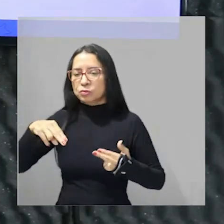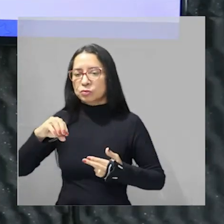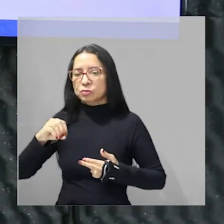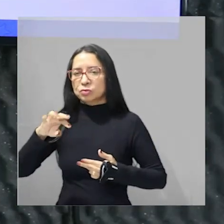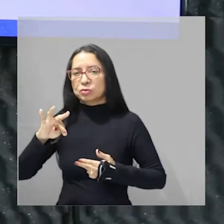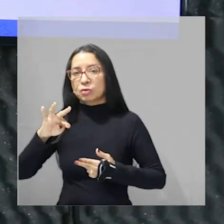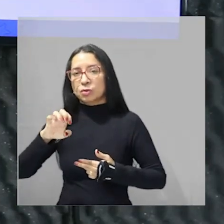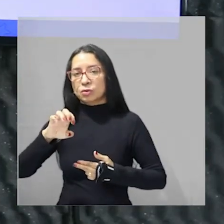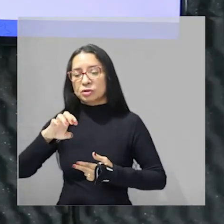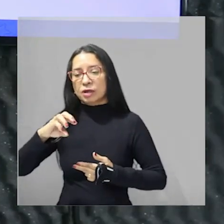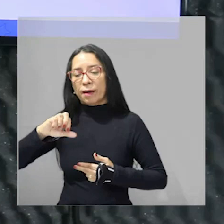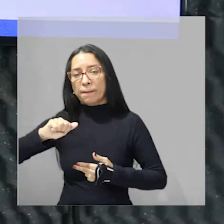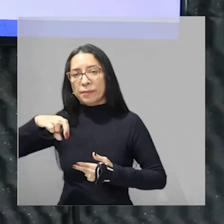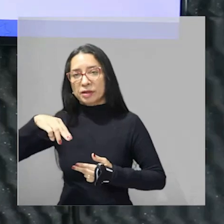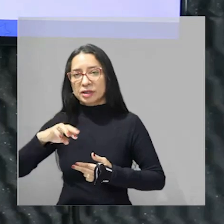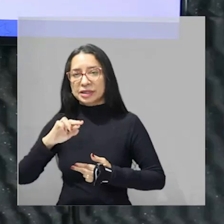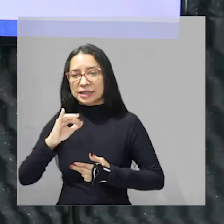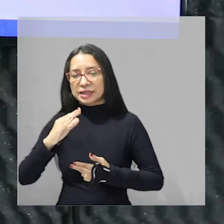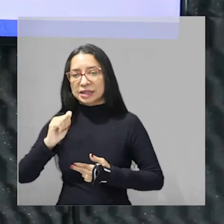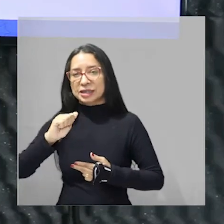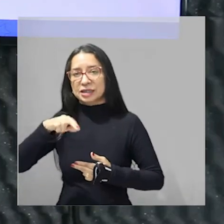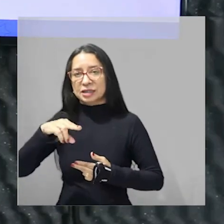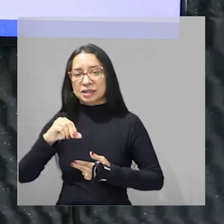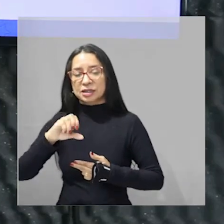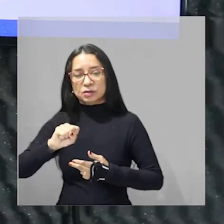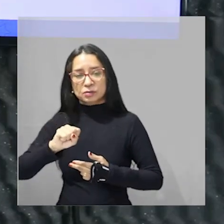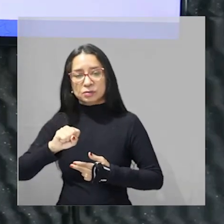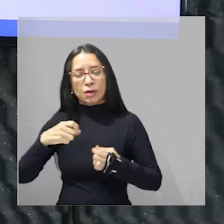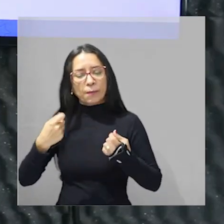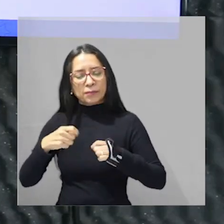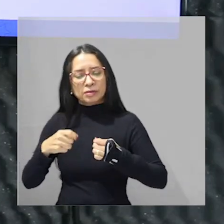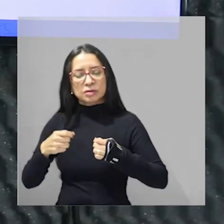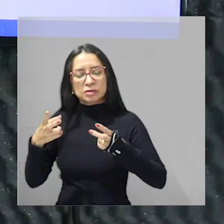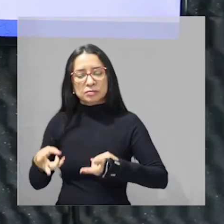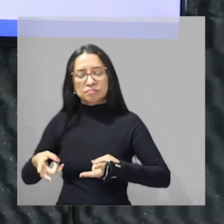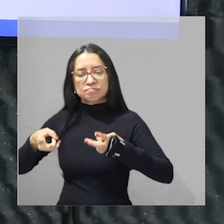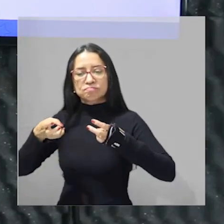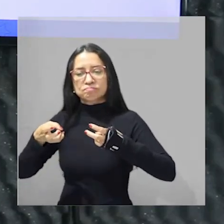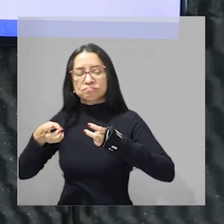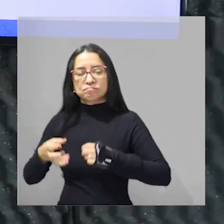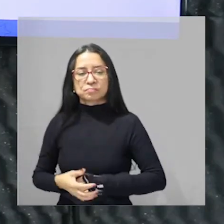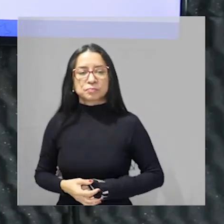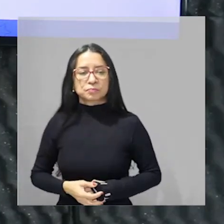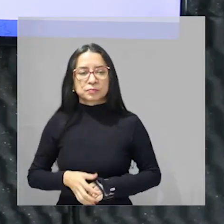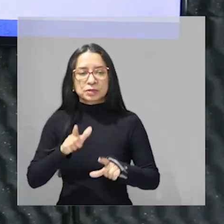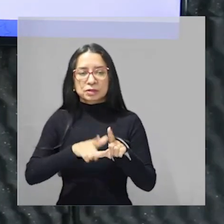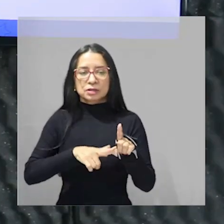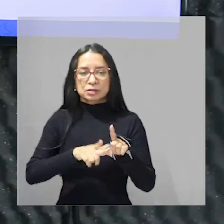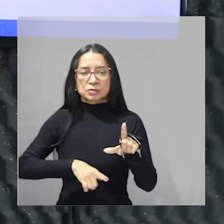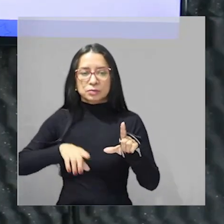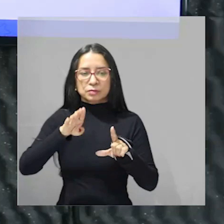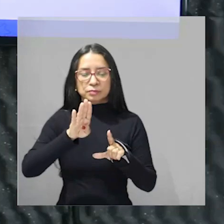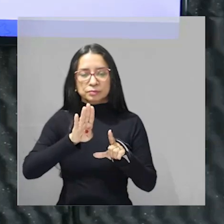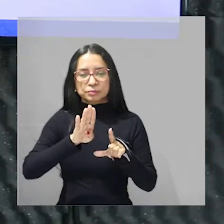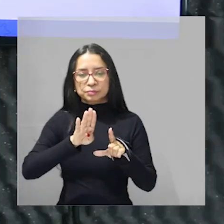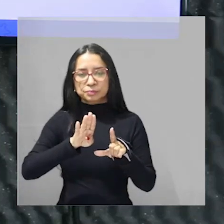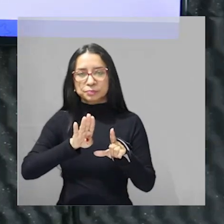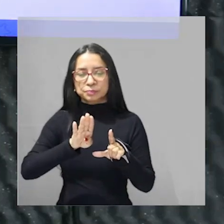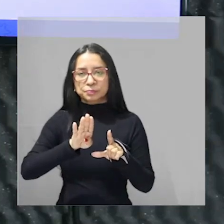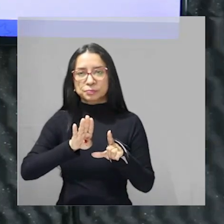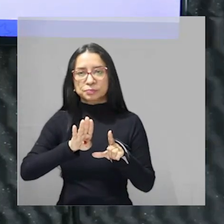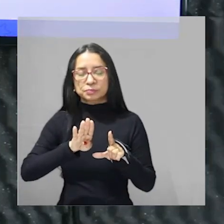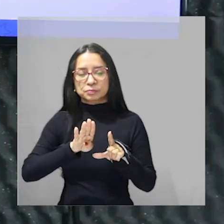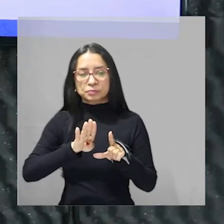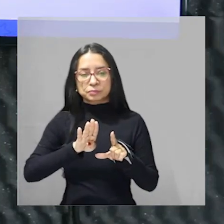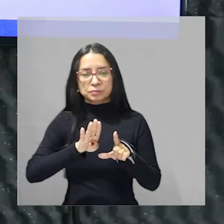nada, sempre. Normalmente ali você precisa estar muito atento. Vamos ver a letra B. O que explica aquela imagem, galera, é a adesão das